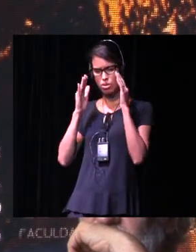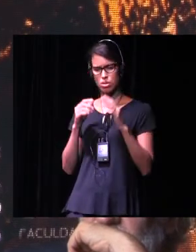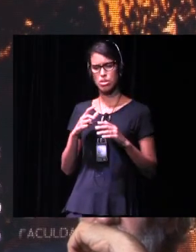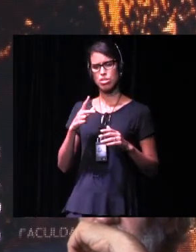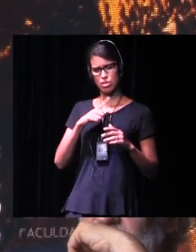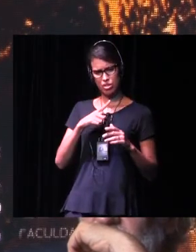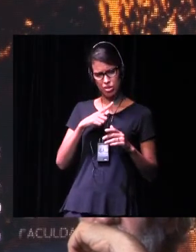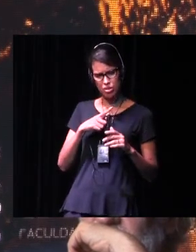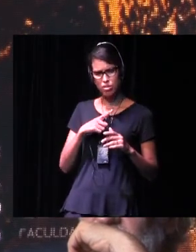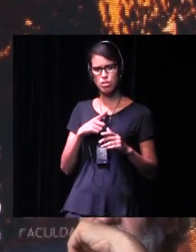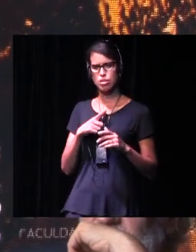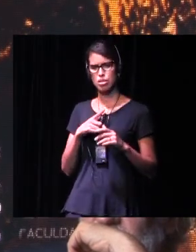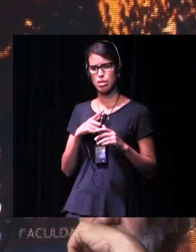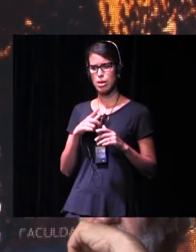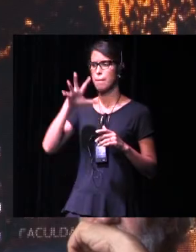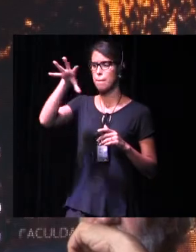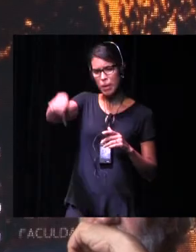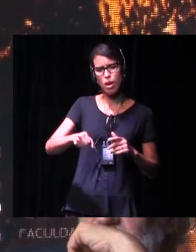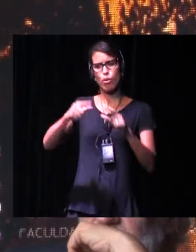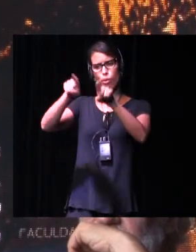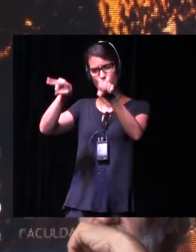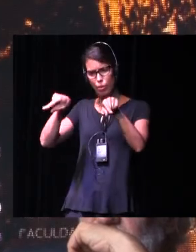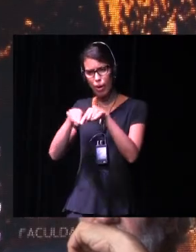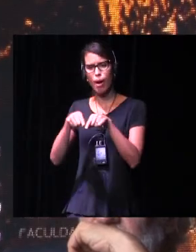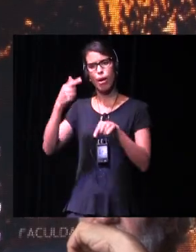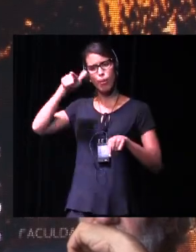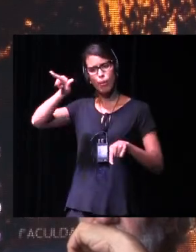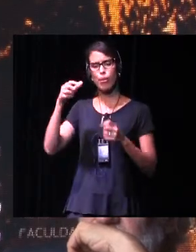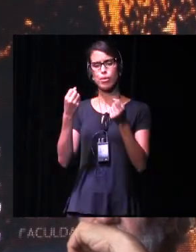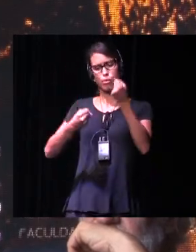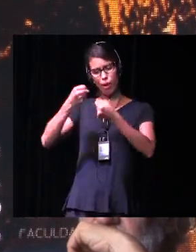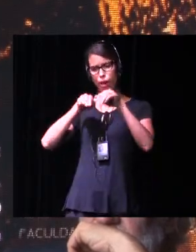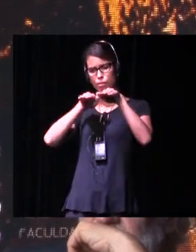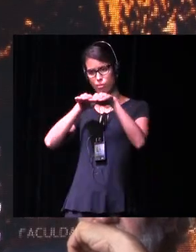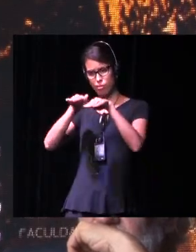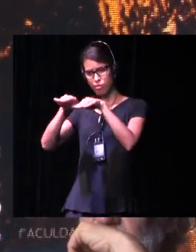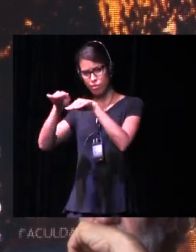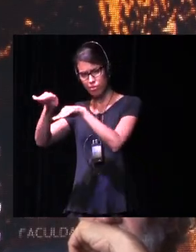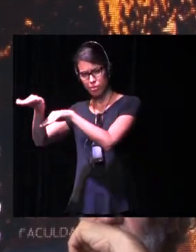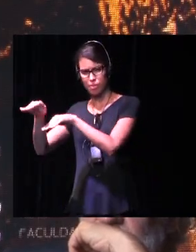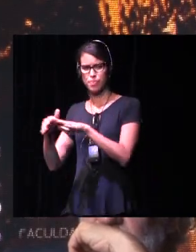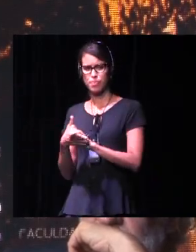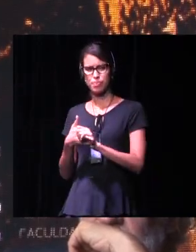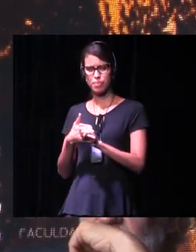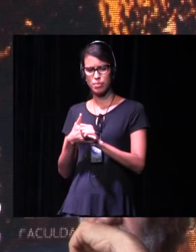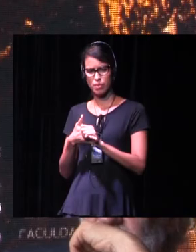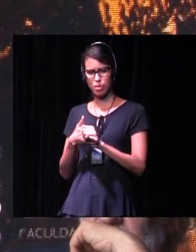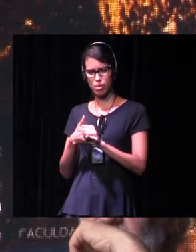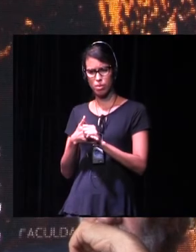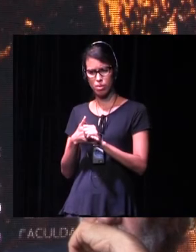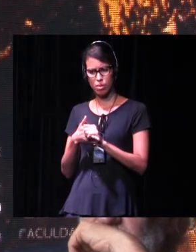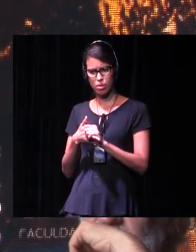tinha pegado também outro espaço público para estacionamento. Eles viram que o representante da comunidade